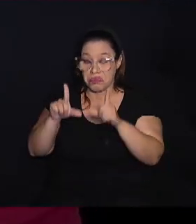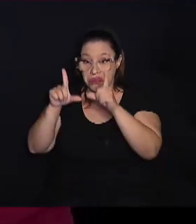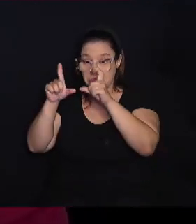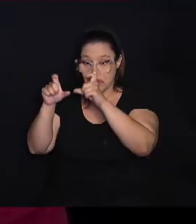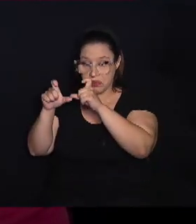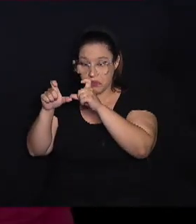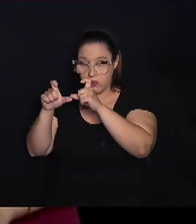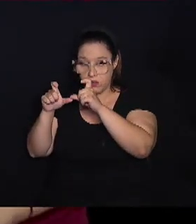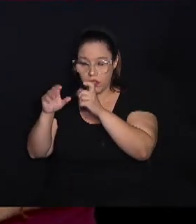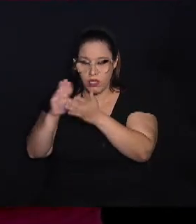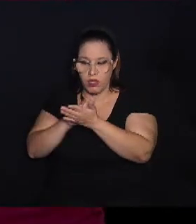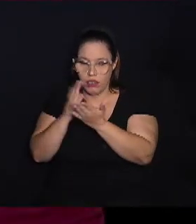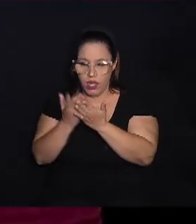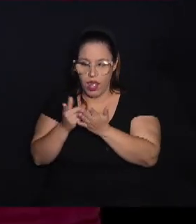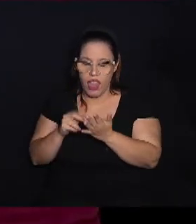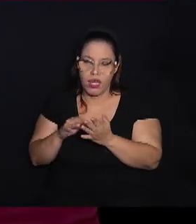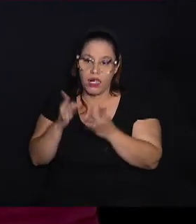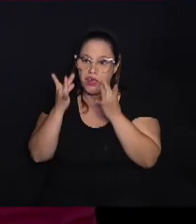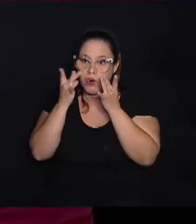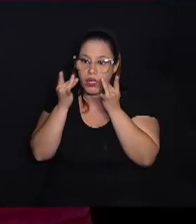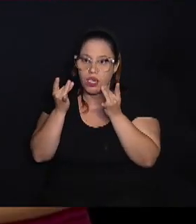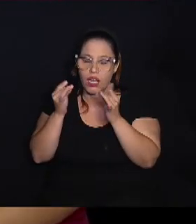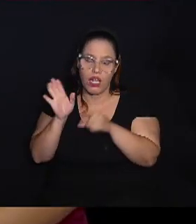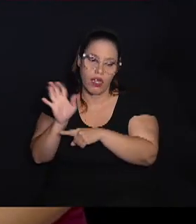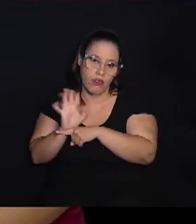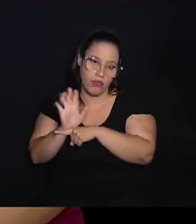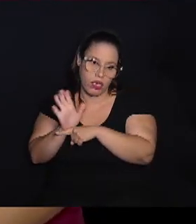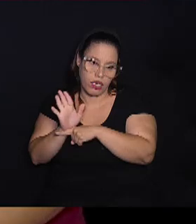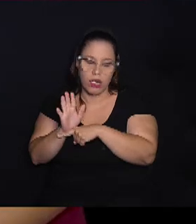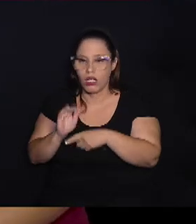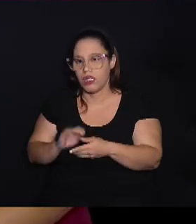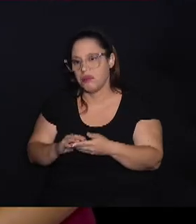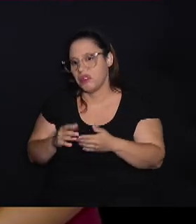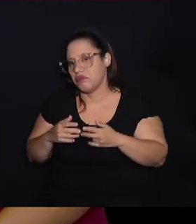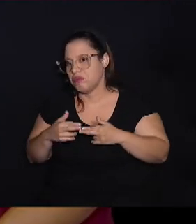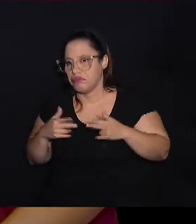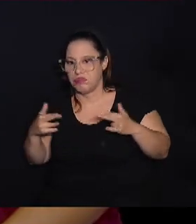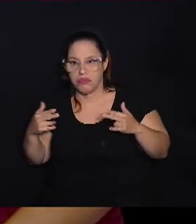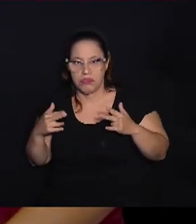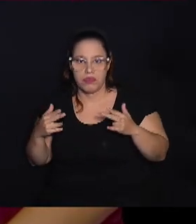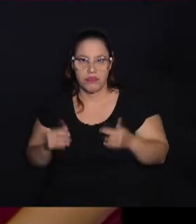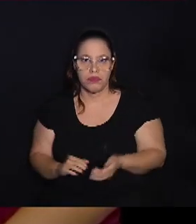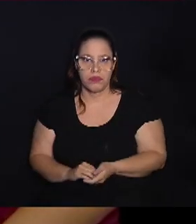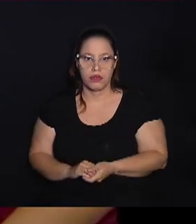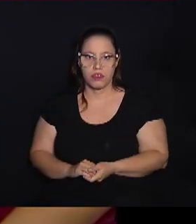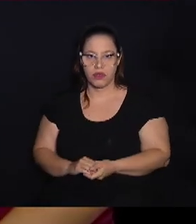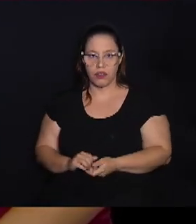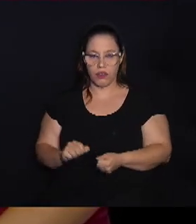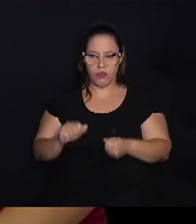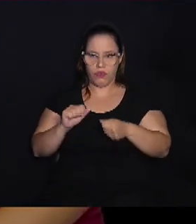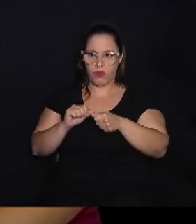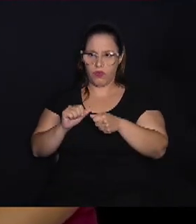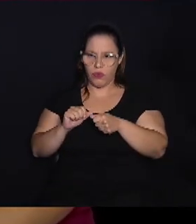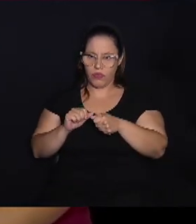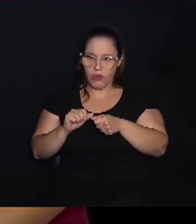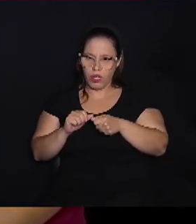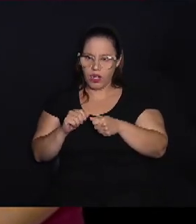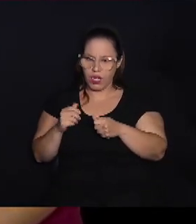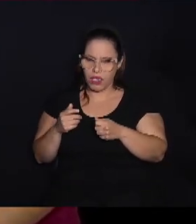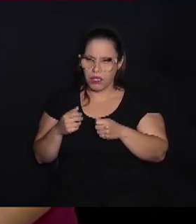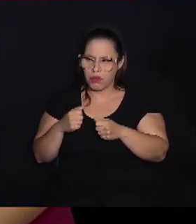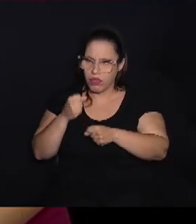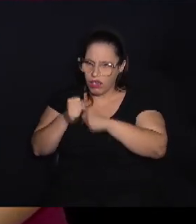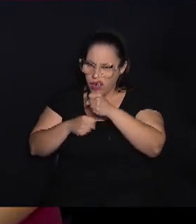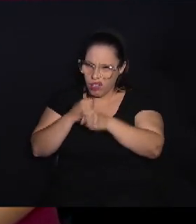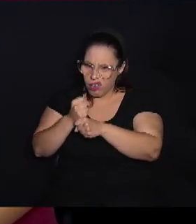para literatura, para o teatro, cinema, e assim vai. Você faz muitos anos aí que trabalha com isso.